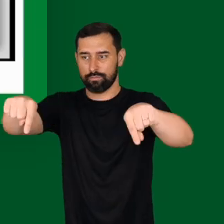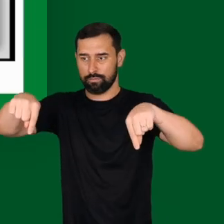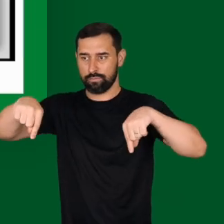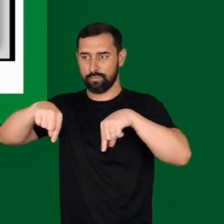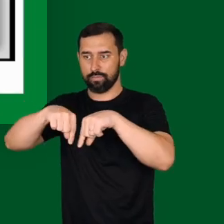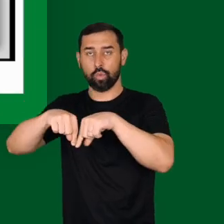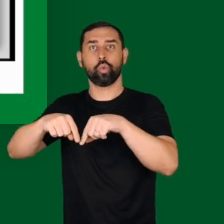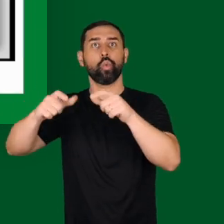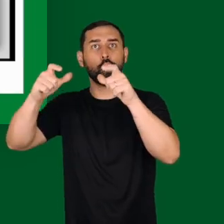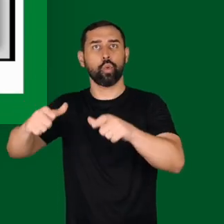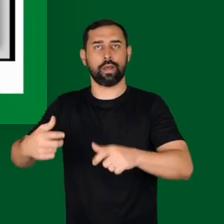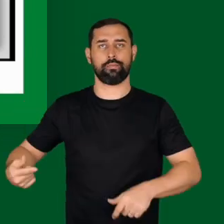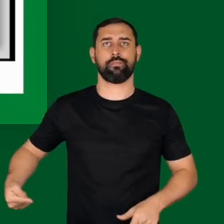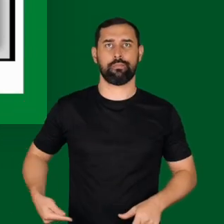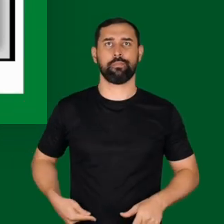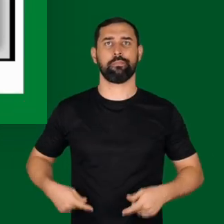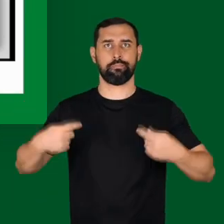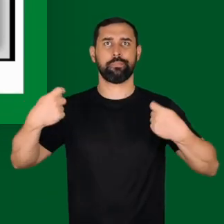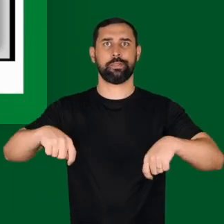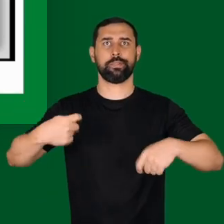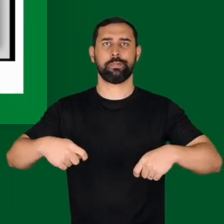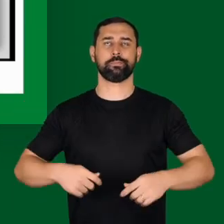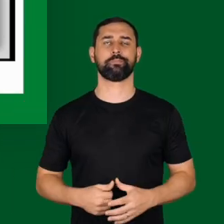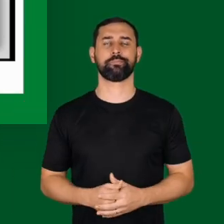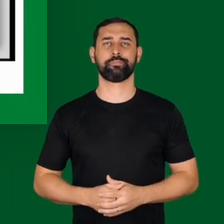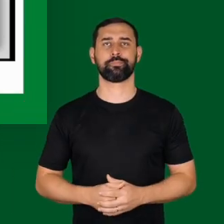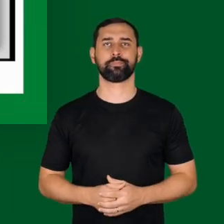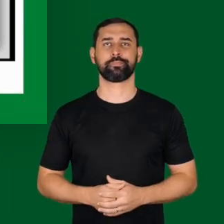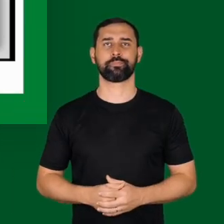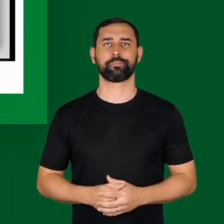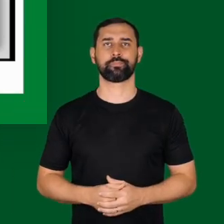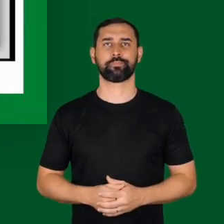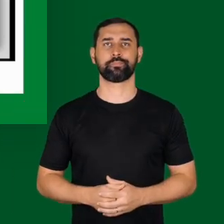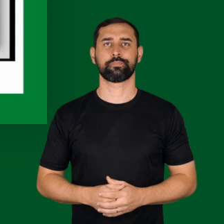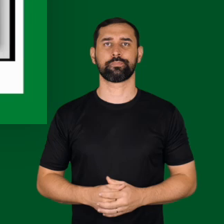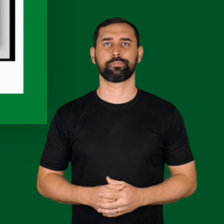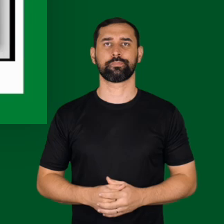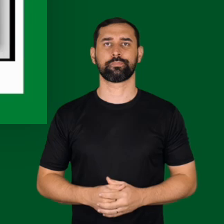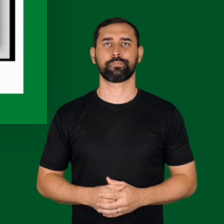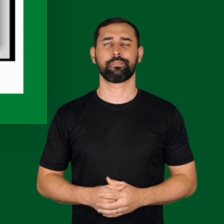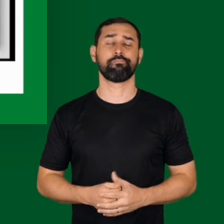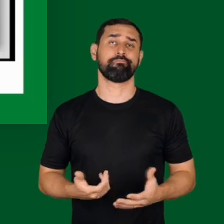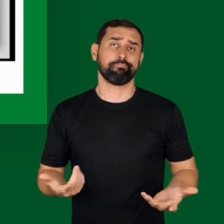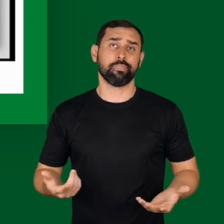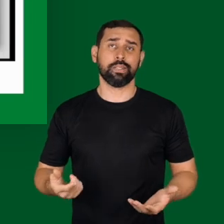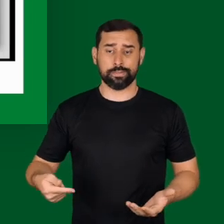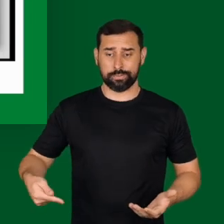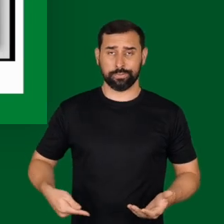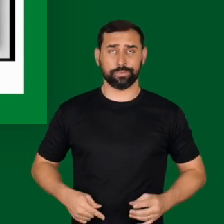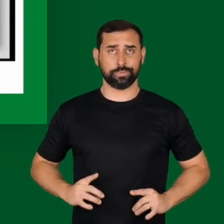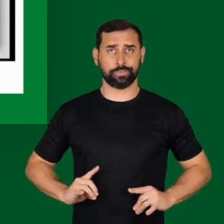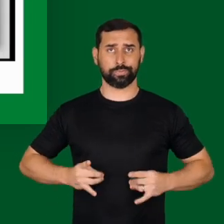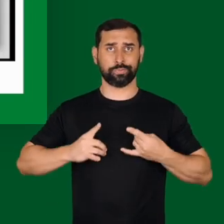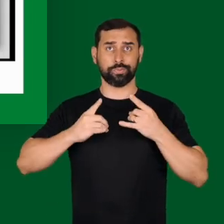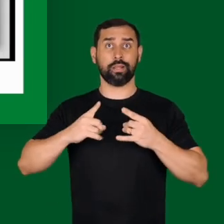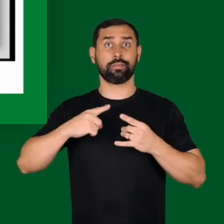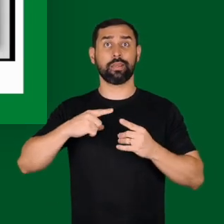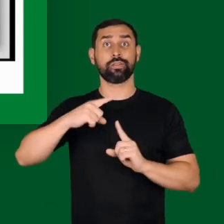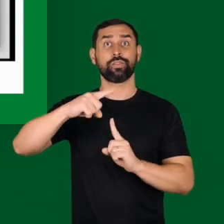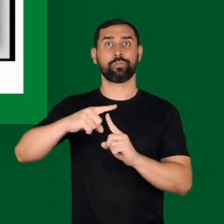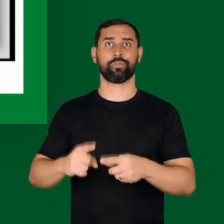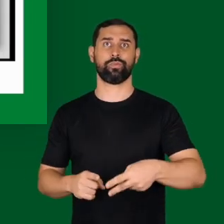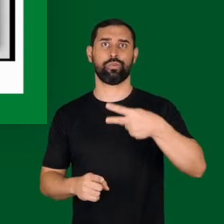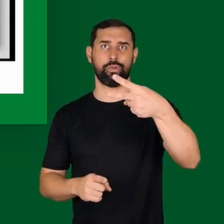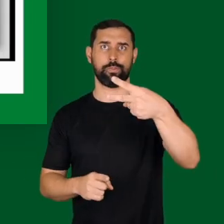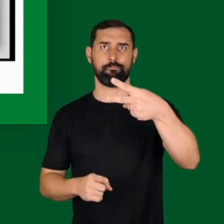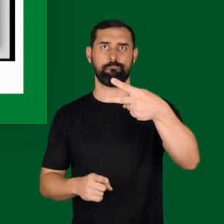a aplicação. Em relação aos tipos de insulina, nós temos 2 tipos de